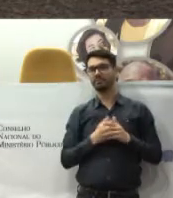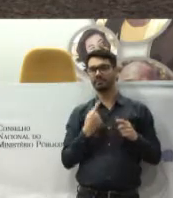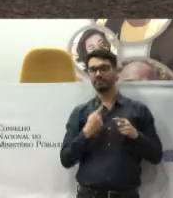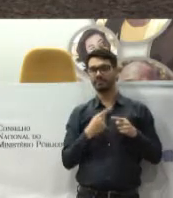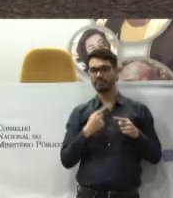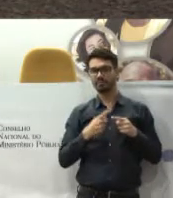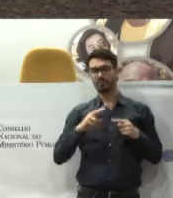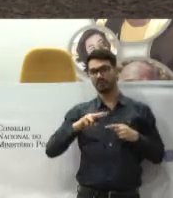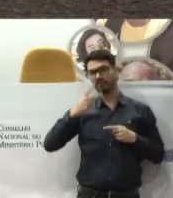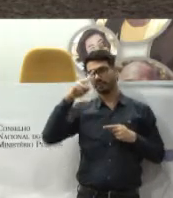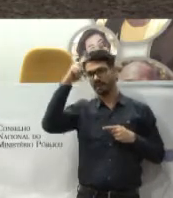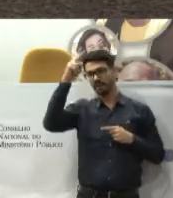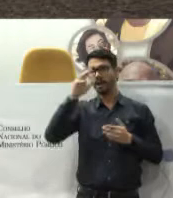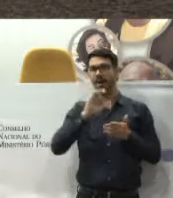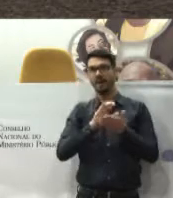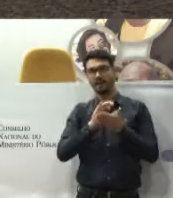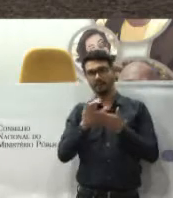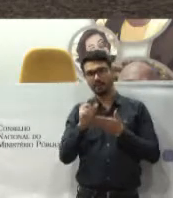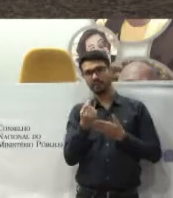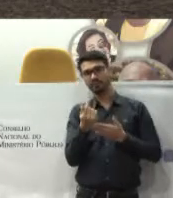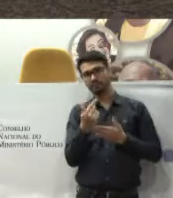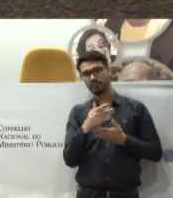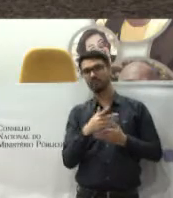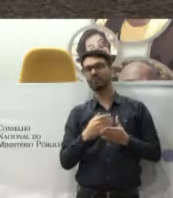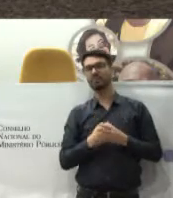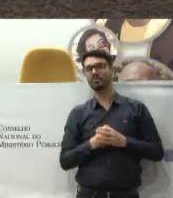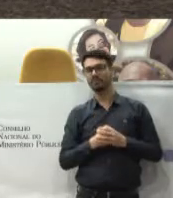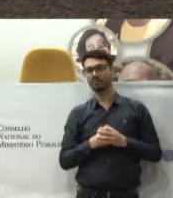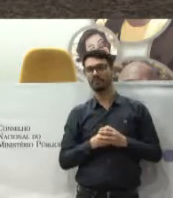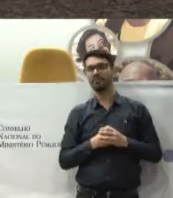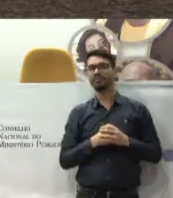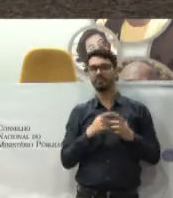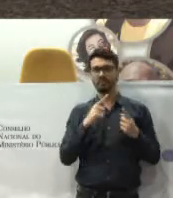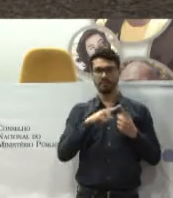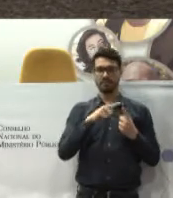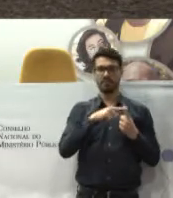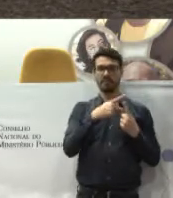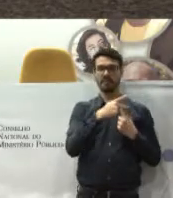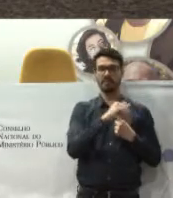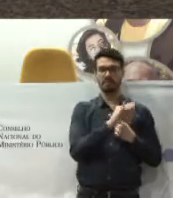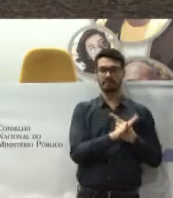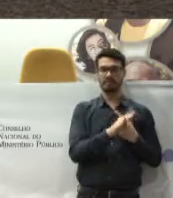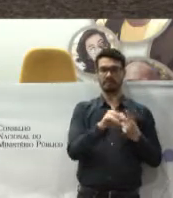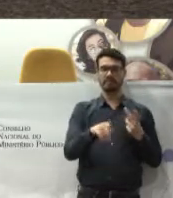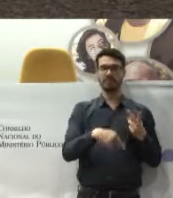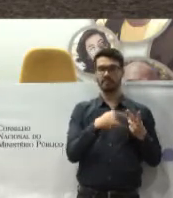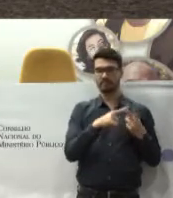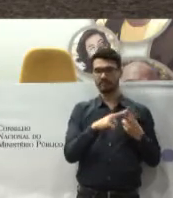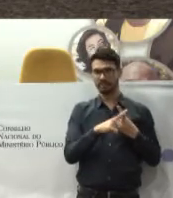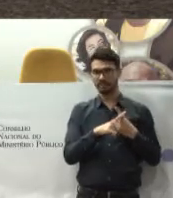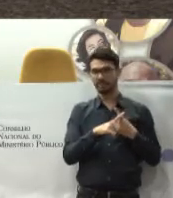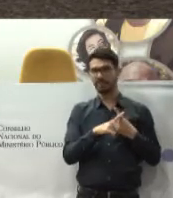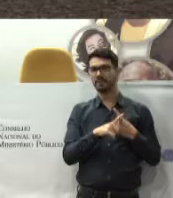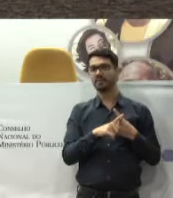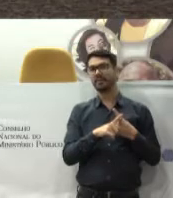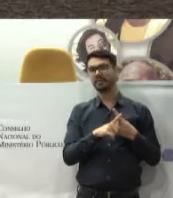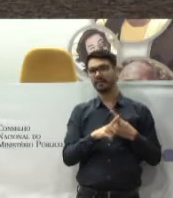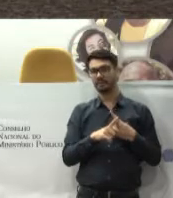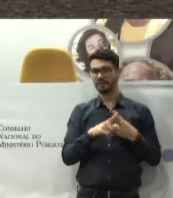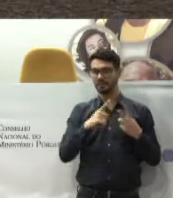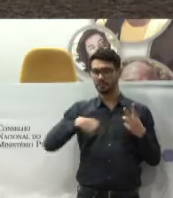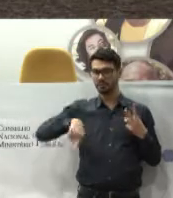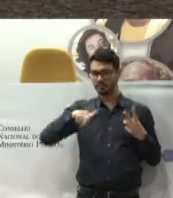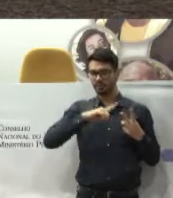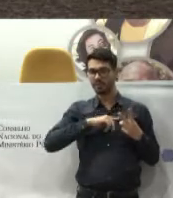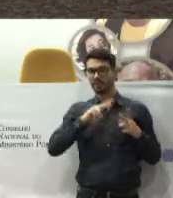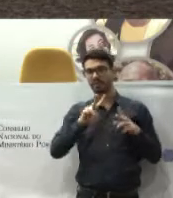evolução sempre implica um aumento de custo superior ao PIB, superior à inflação. E mais dia menos dia,